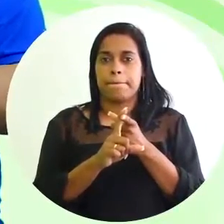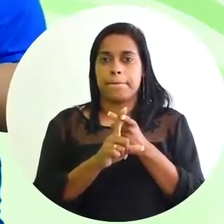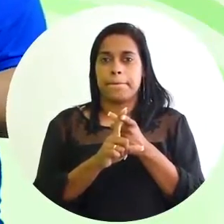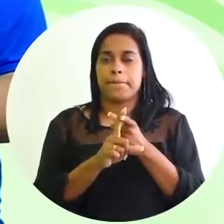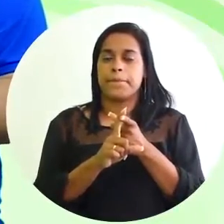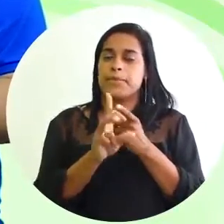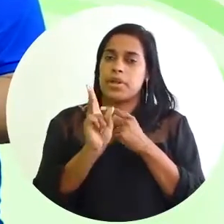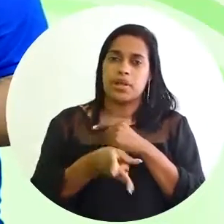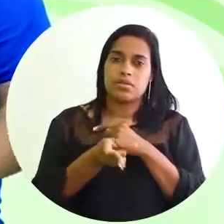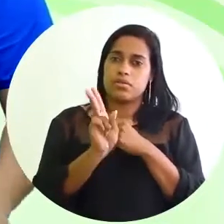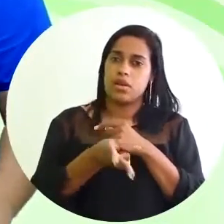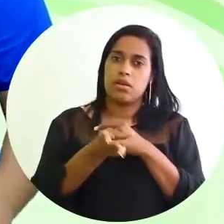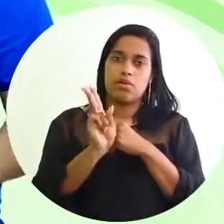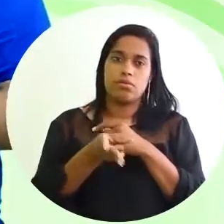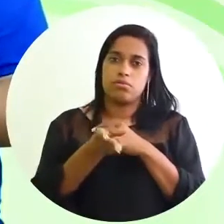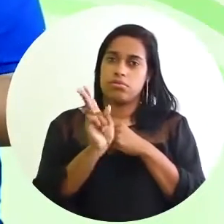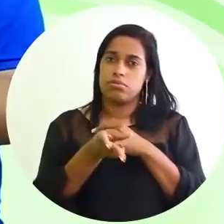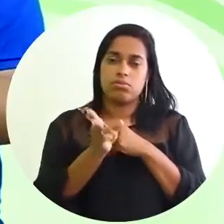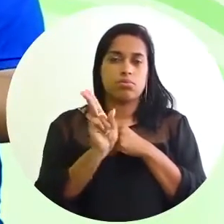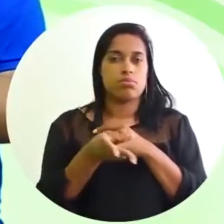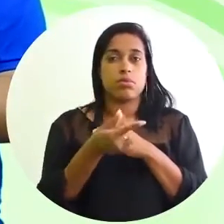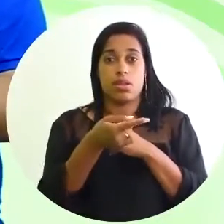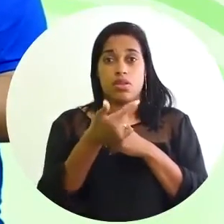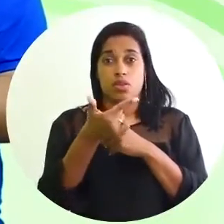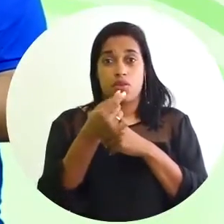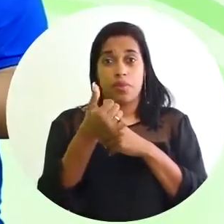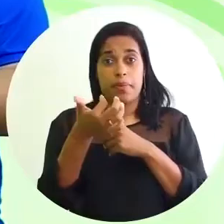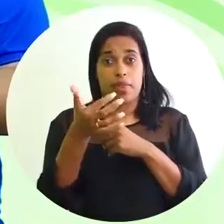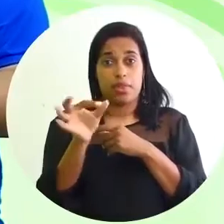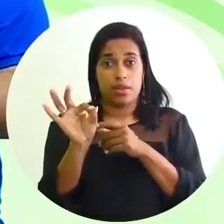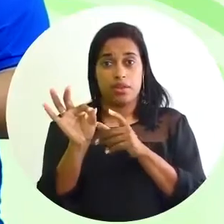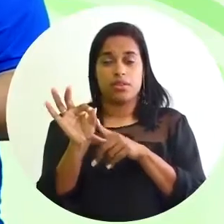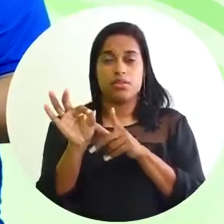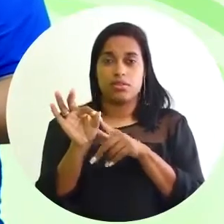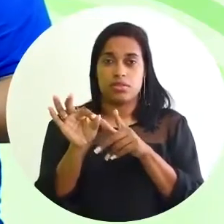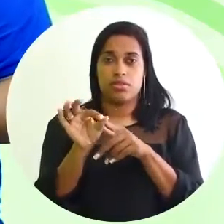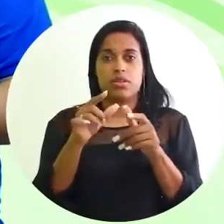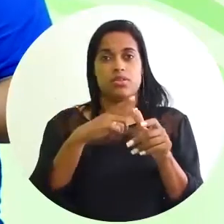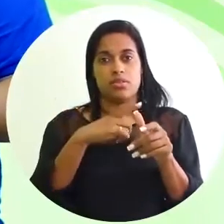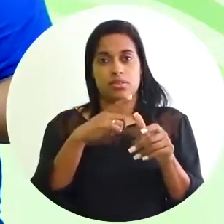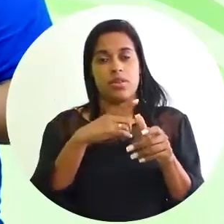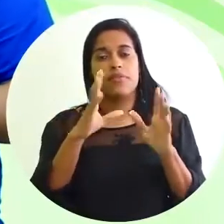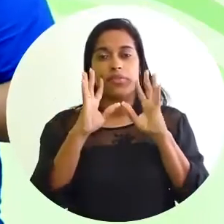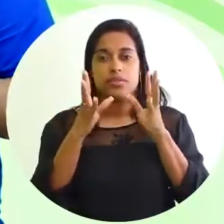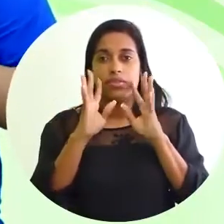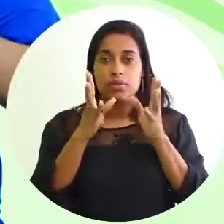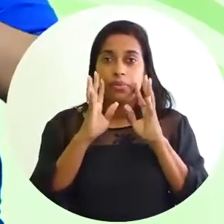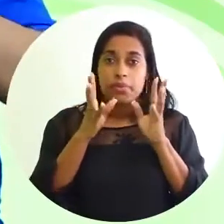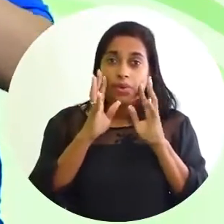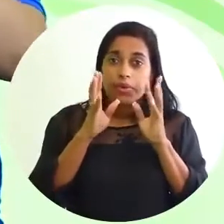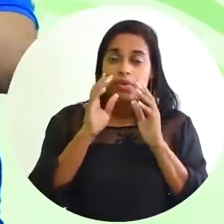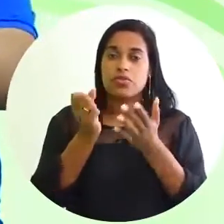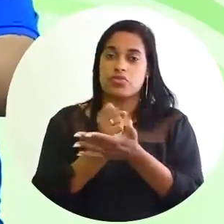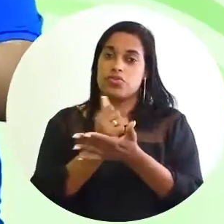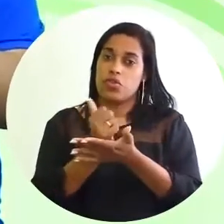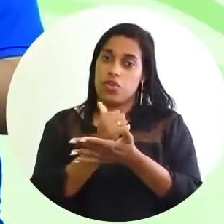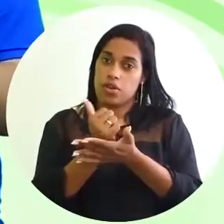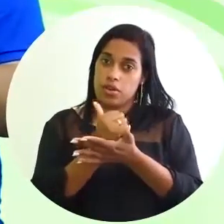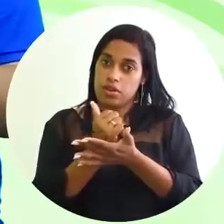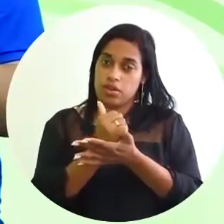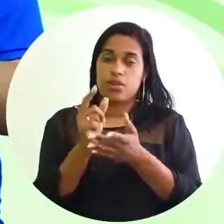sendo modulado esse termo. E por isso que a partir de 2010 a gente teve aqui, por exemplo, no Facebook a gente tinha esses